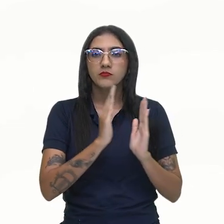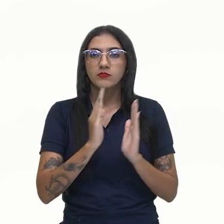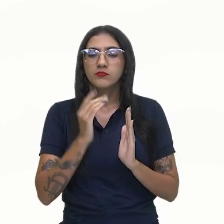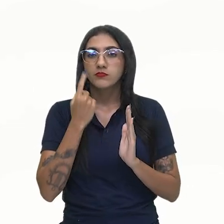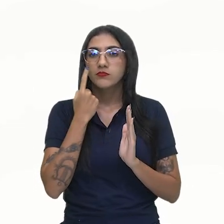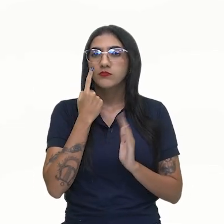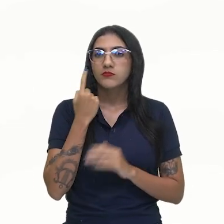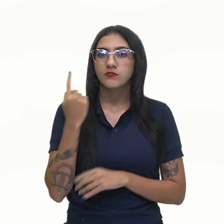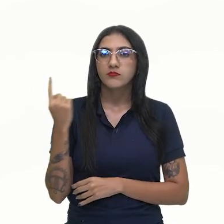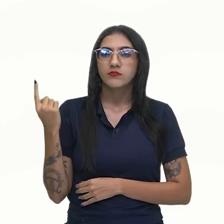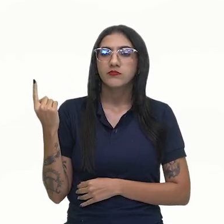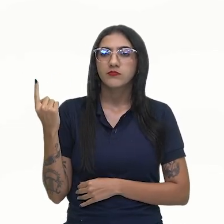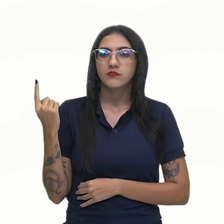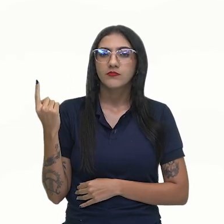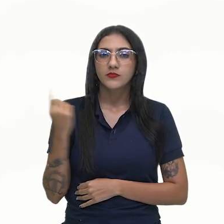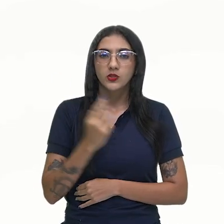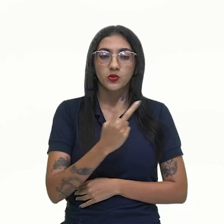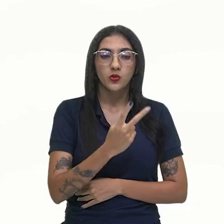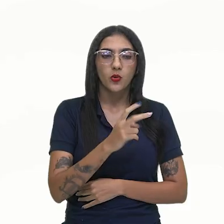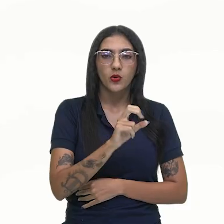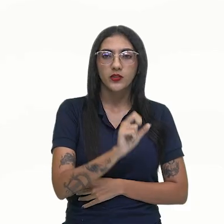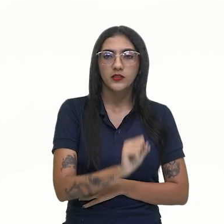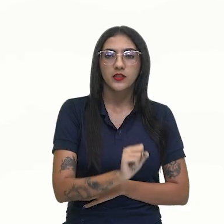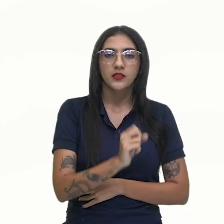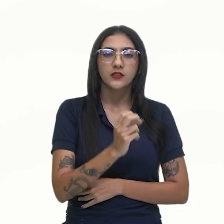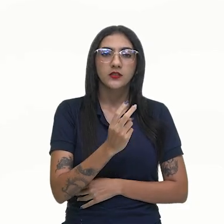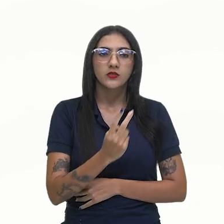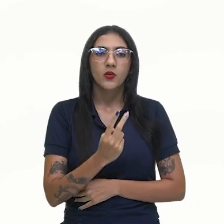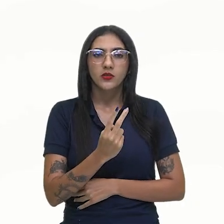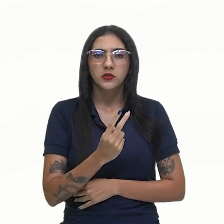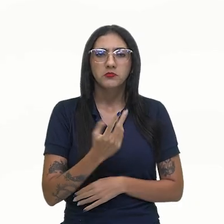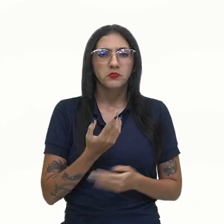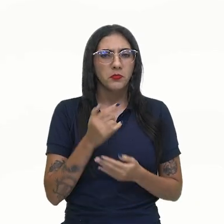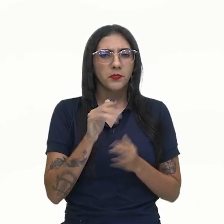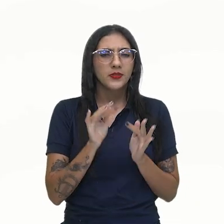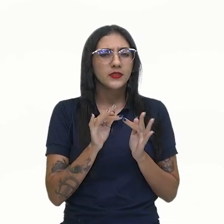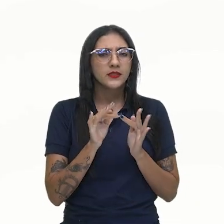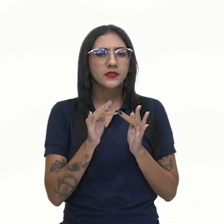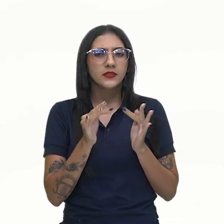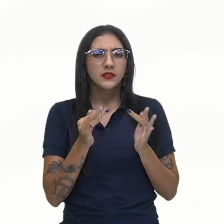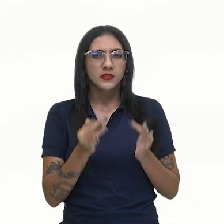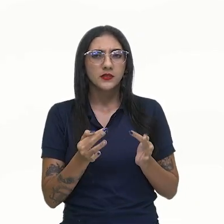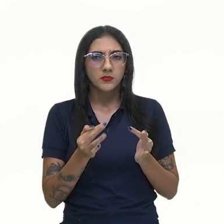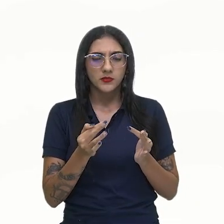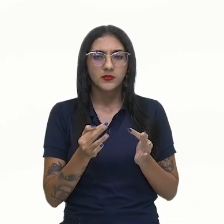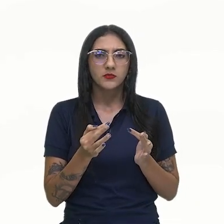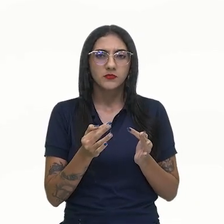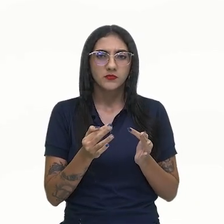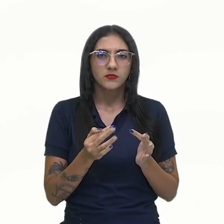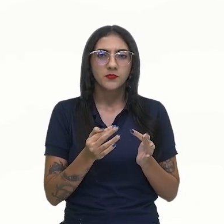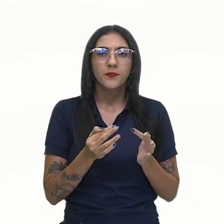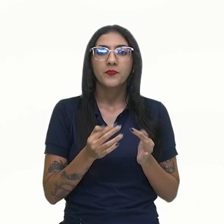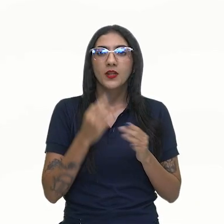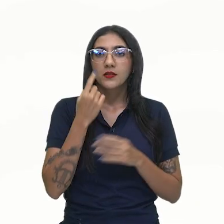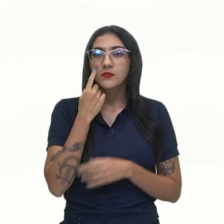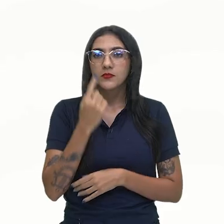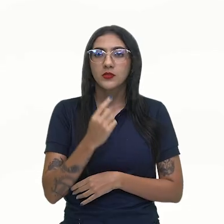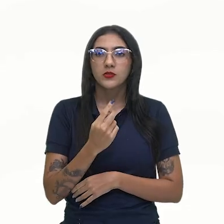1s2, para onde que vai? Vai para o 2s2. Até aí é simples. 1s2, aí